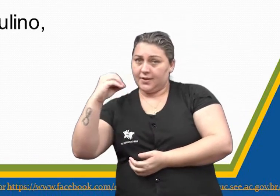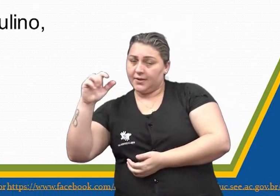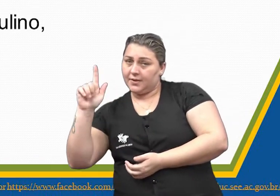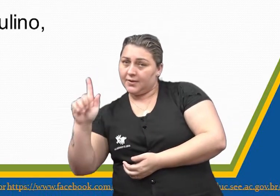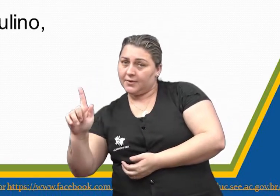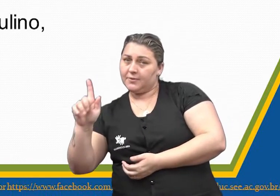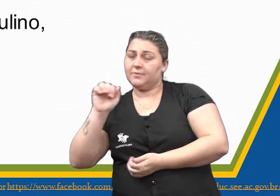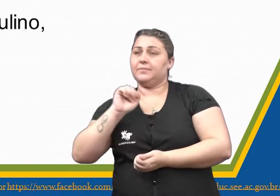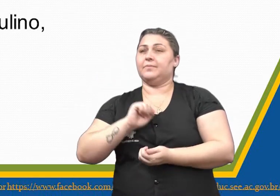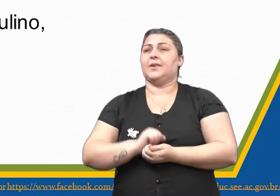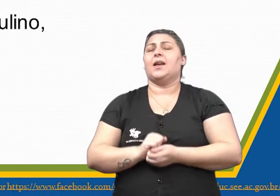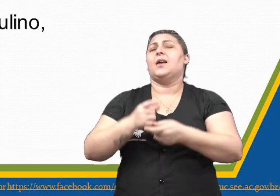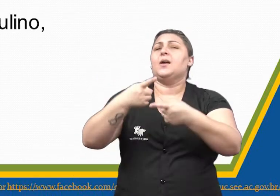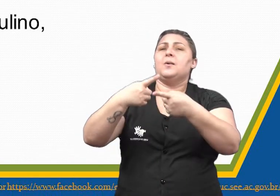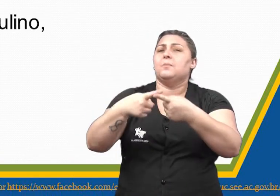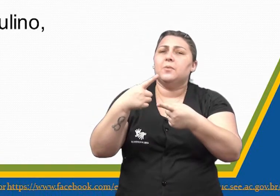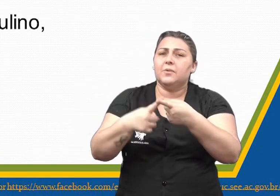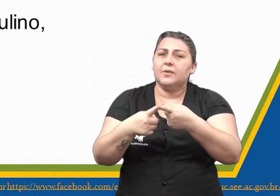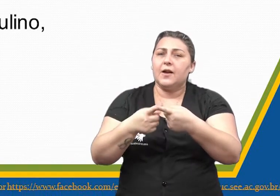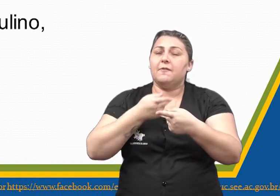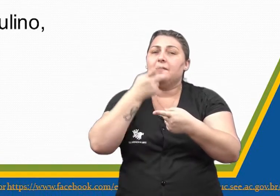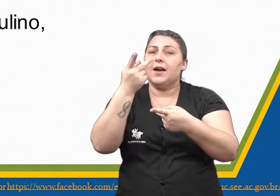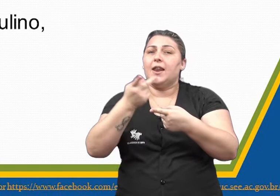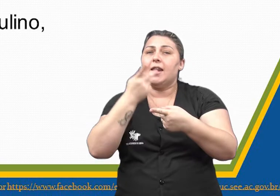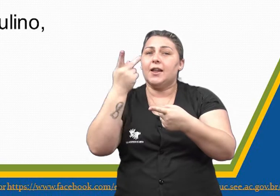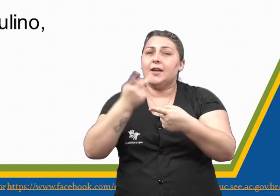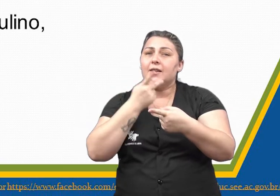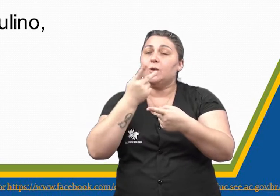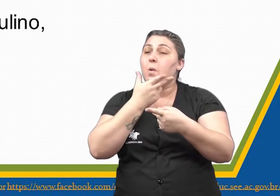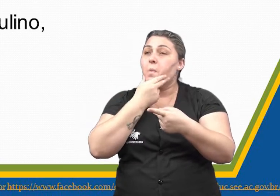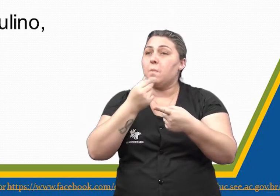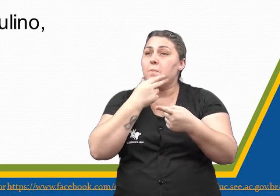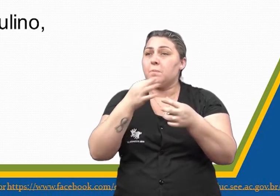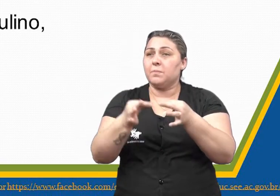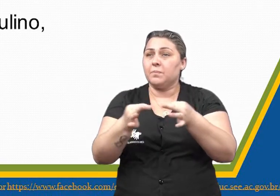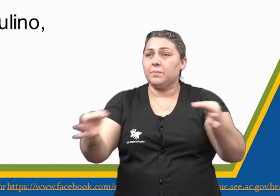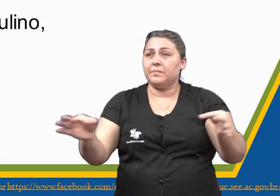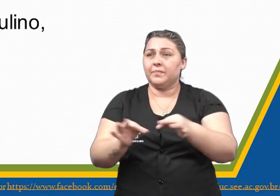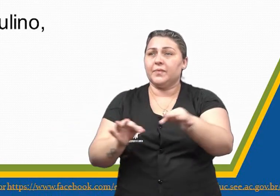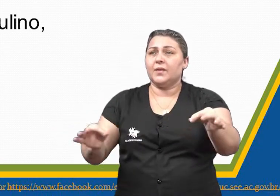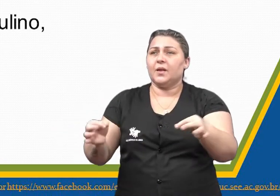500 gramas, porque nós estamos falando do masculino.